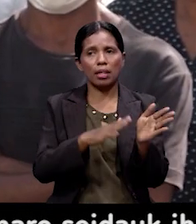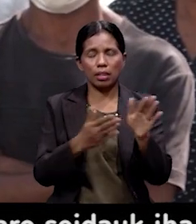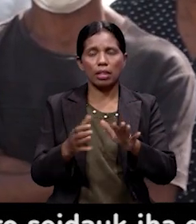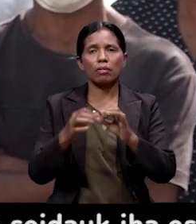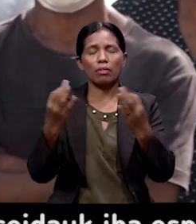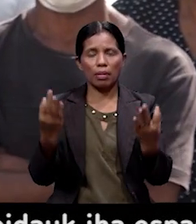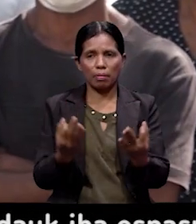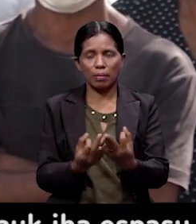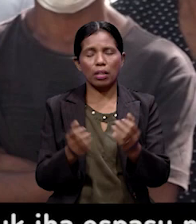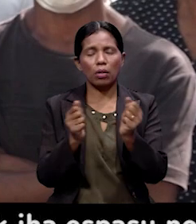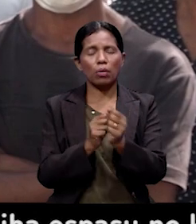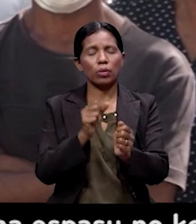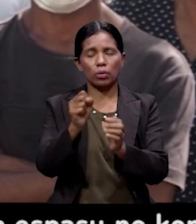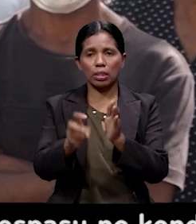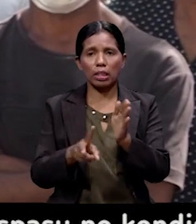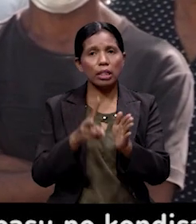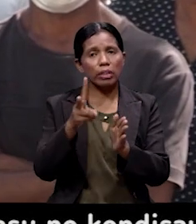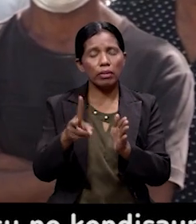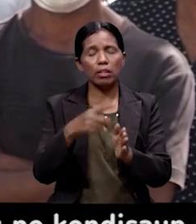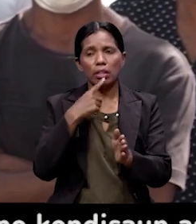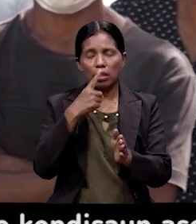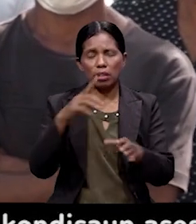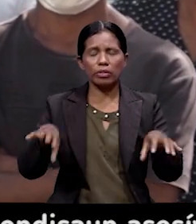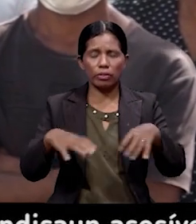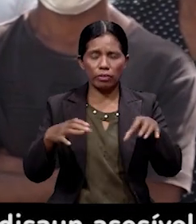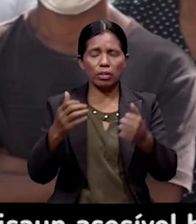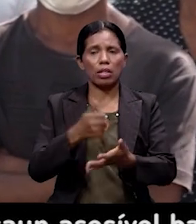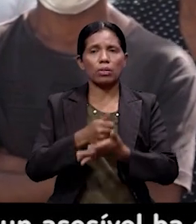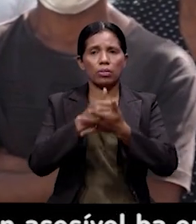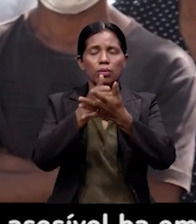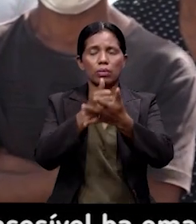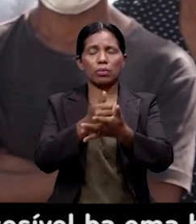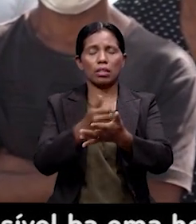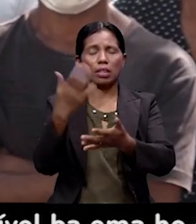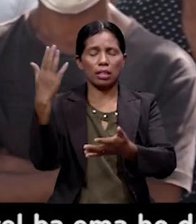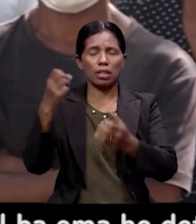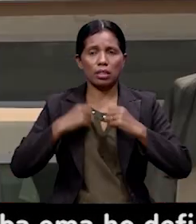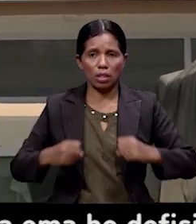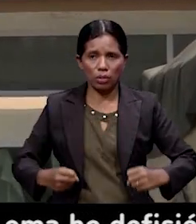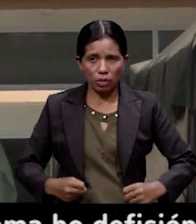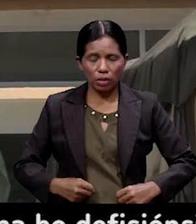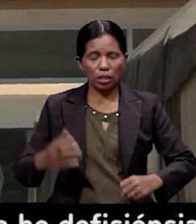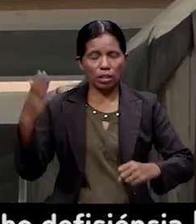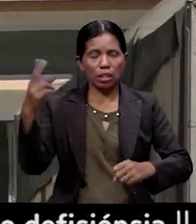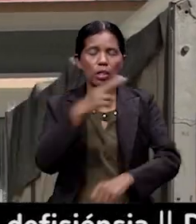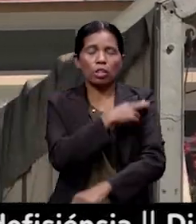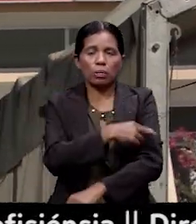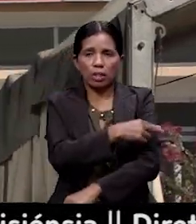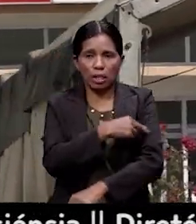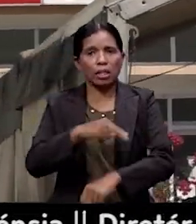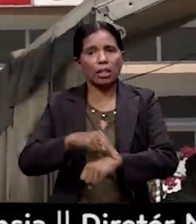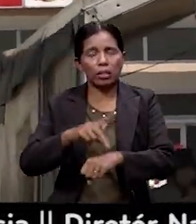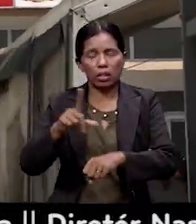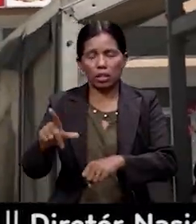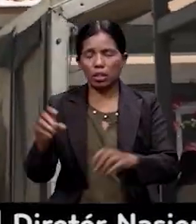sociedade civil sira, lamenta o gestão serviço atendimento profissional saúde siranian e o Hospital Nacional,